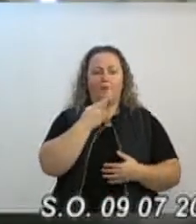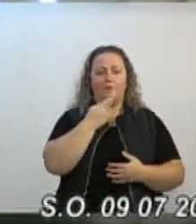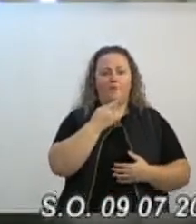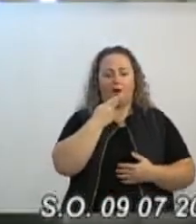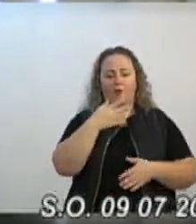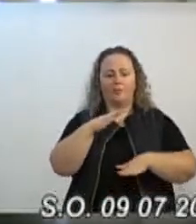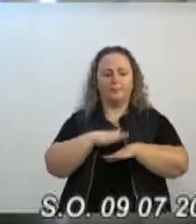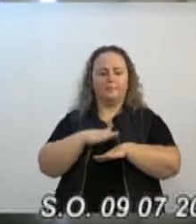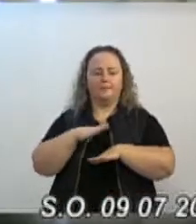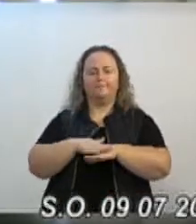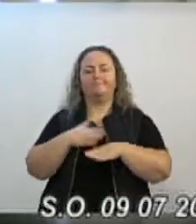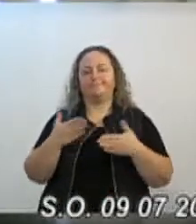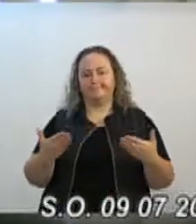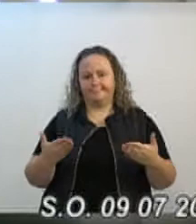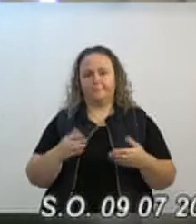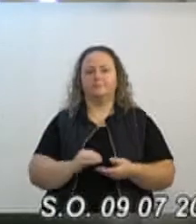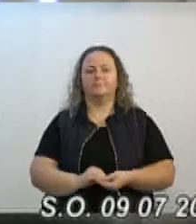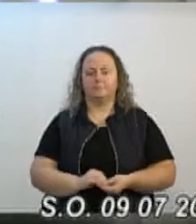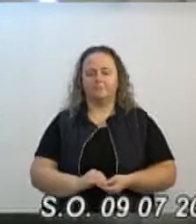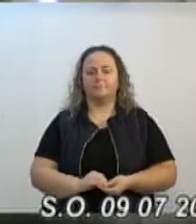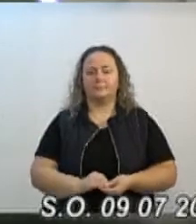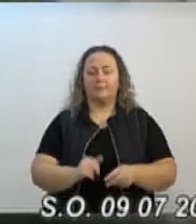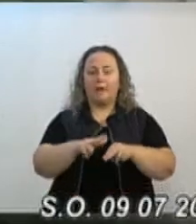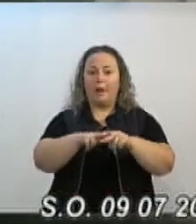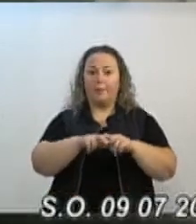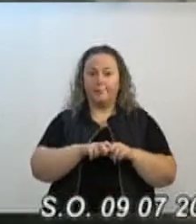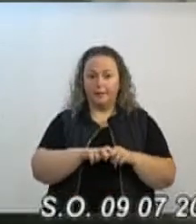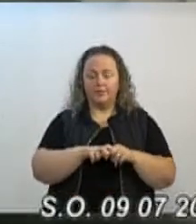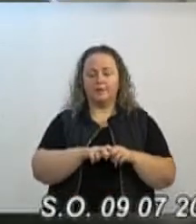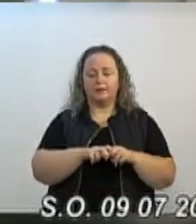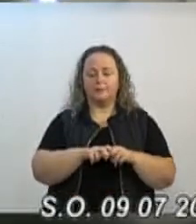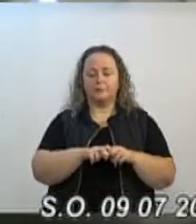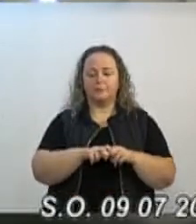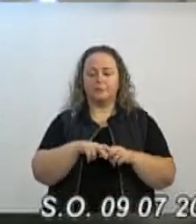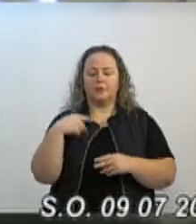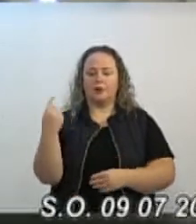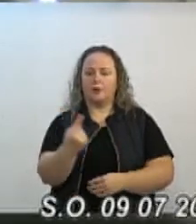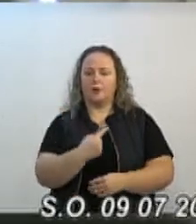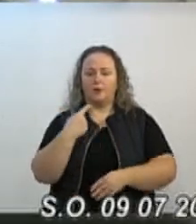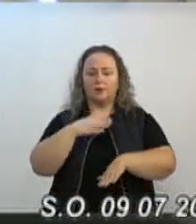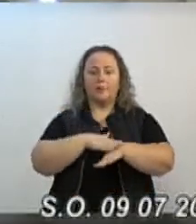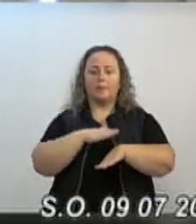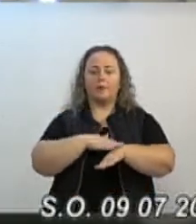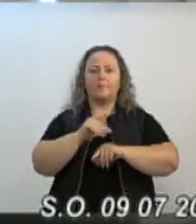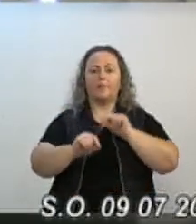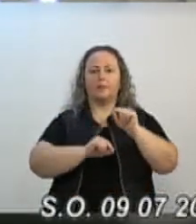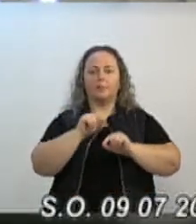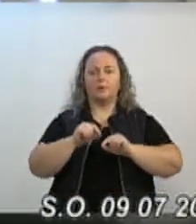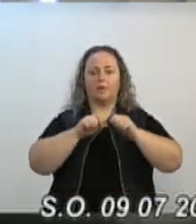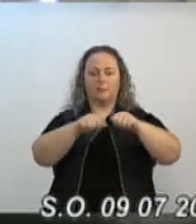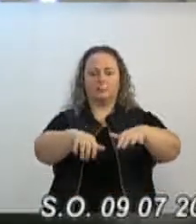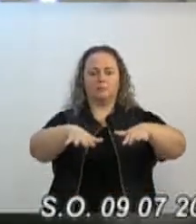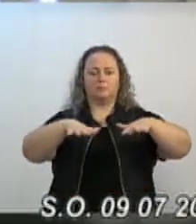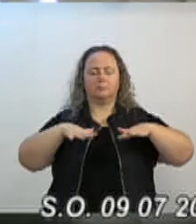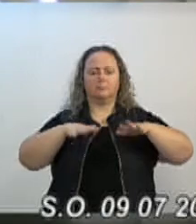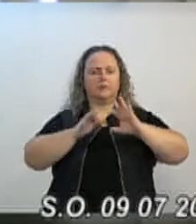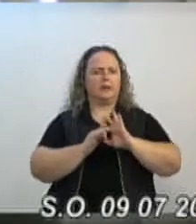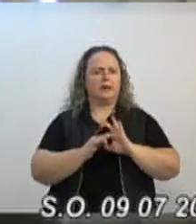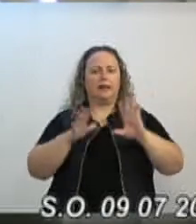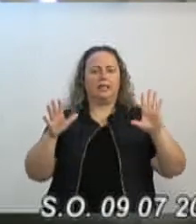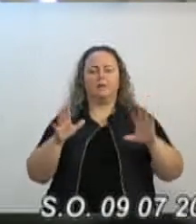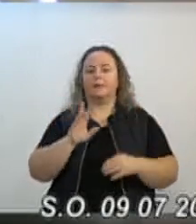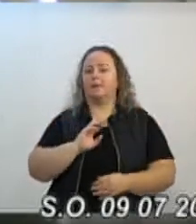fato. Agora, eu também não acho que a gente está no momento de vamos fazer as reuniões no plenário livremente,